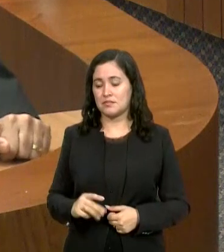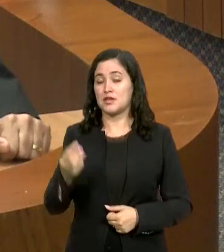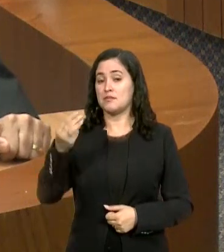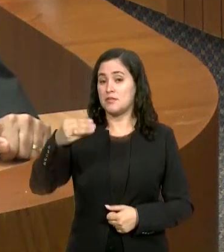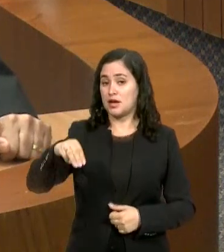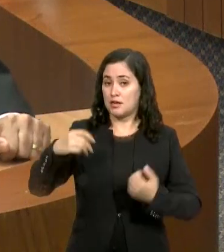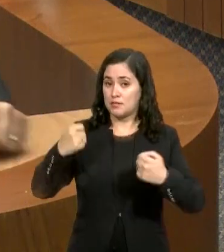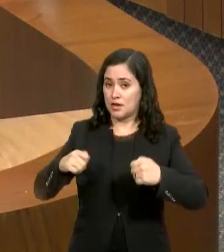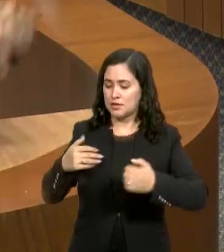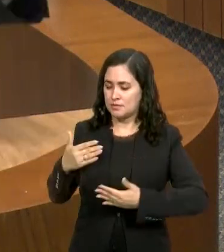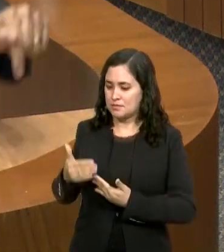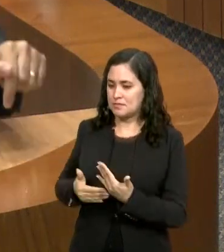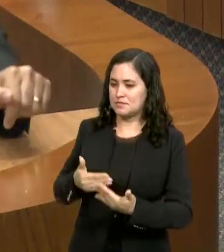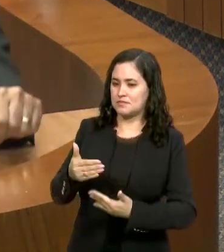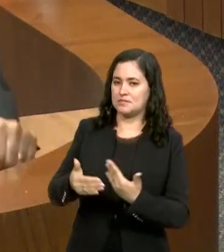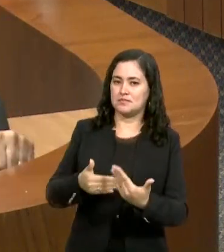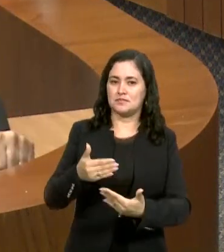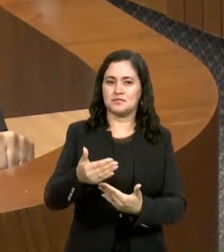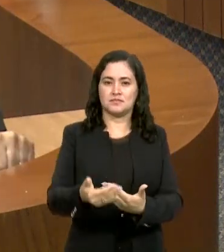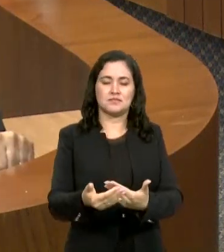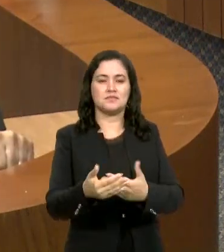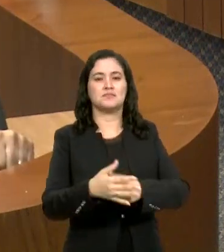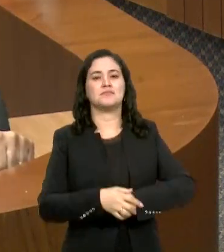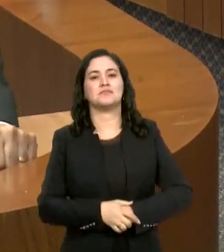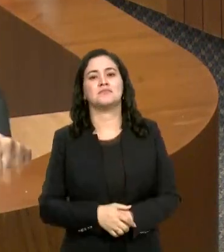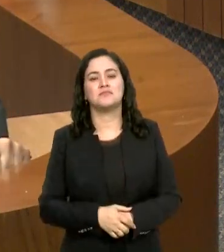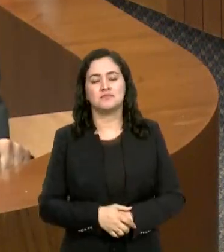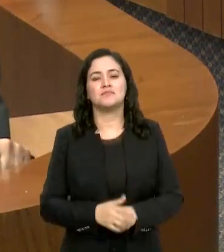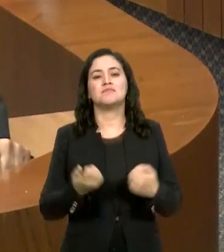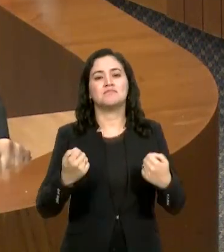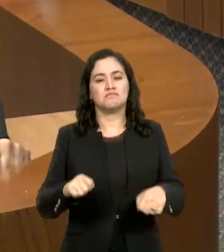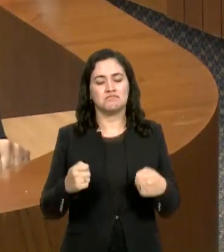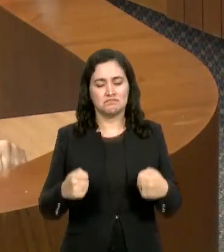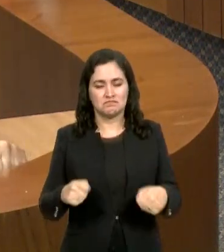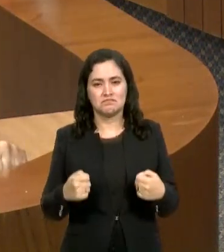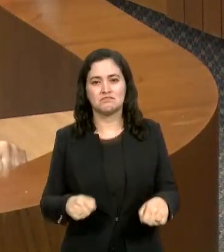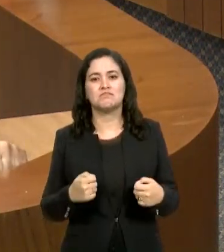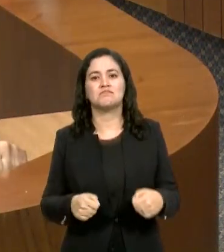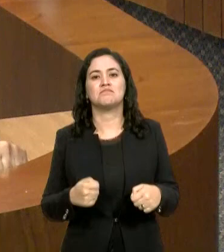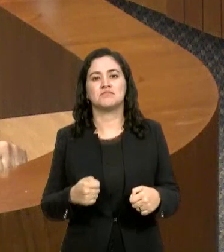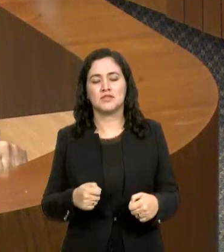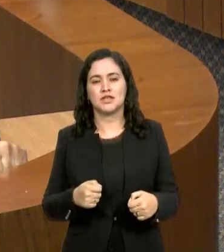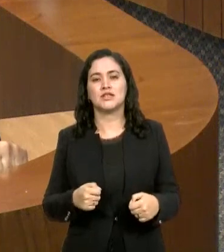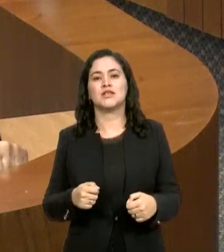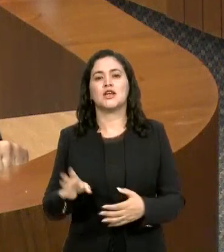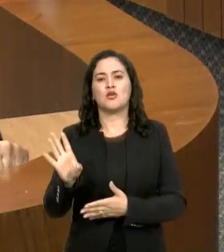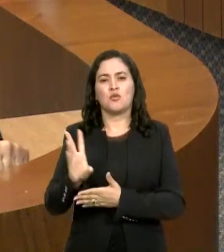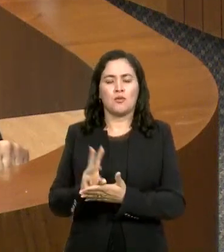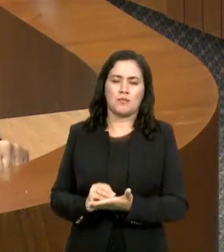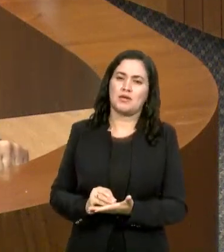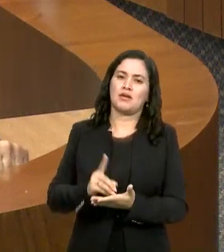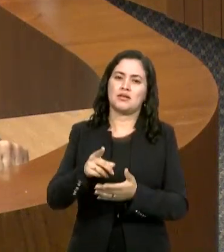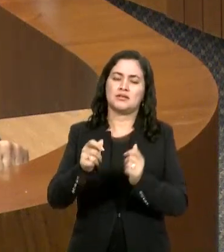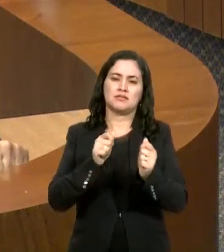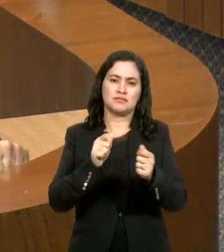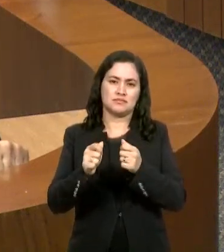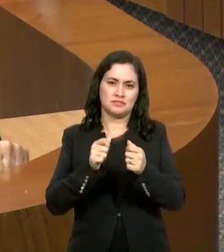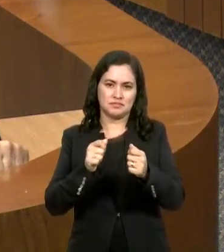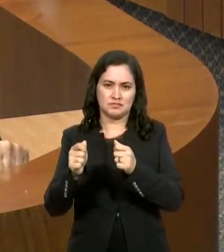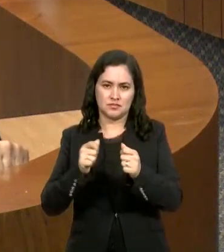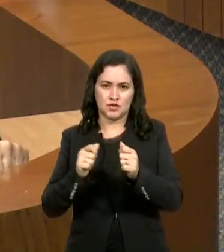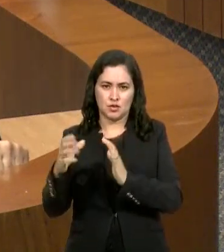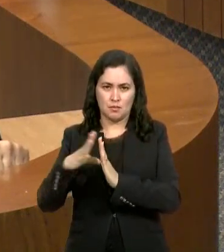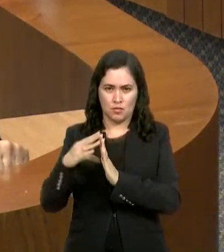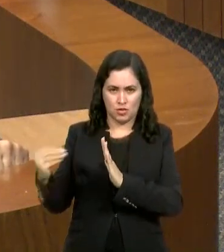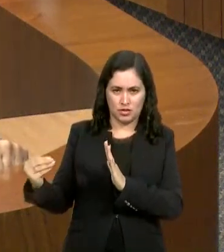esse rumo, seguir esse bom exemplo de gestão, fortalecer políticas públicas, ampliar investimentos em programas que sabemos que dão